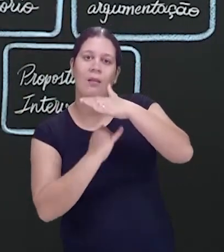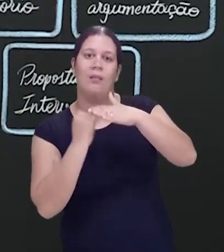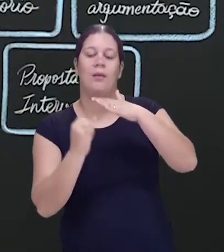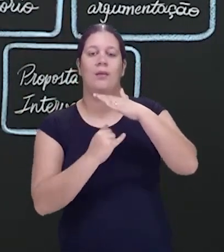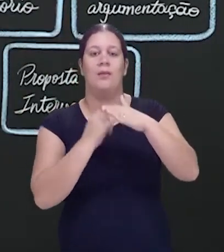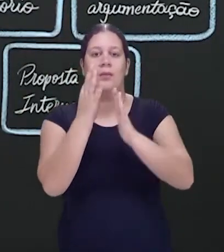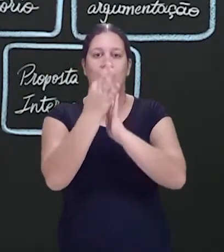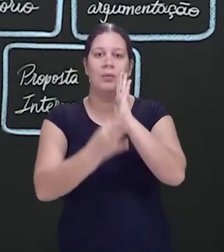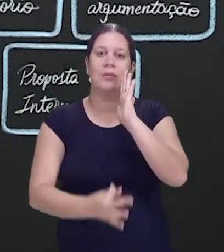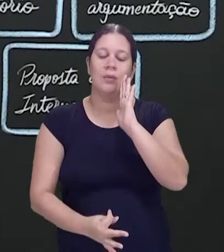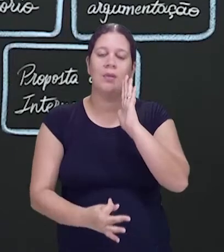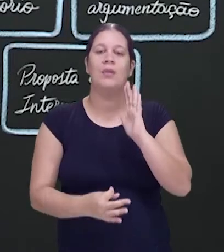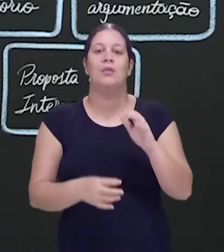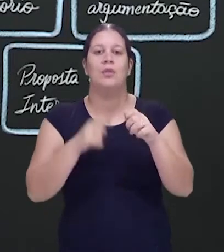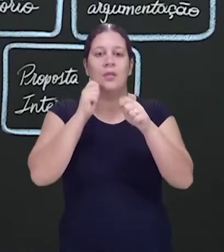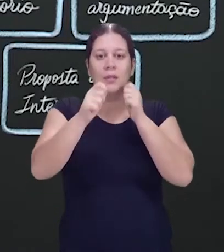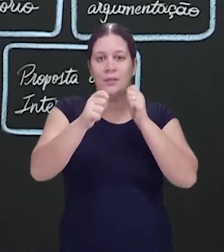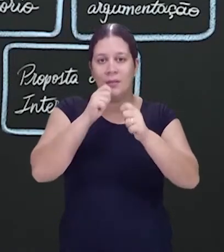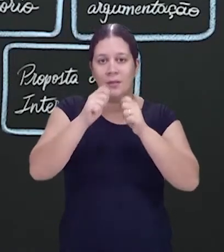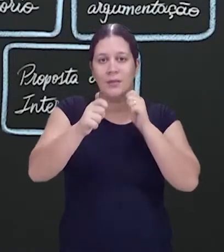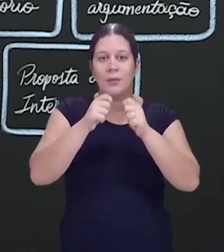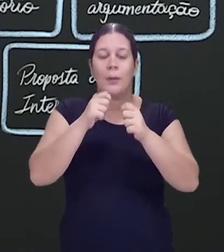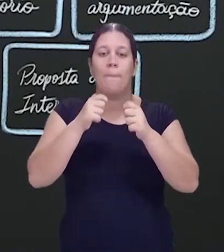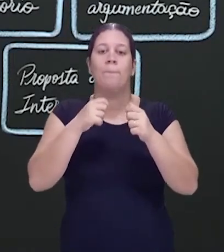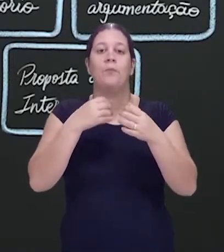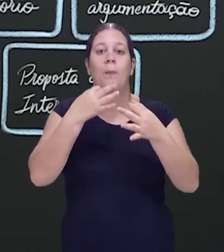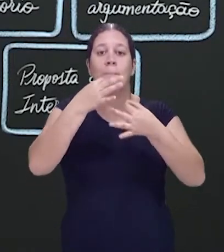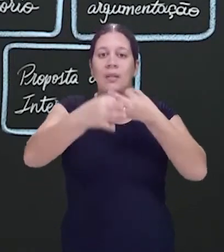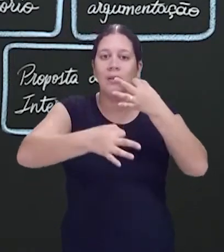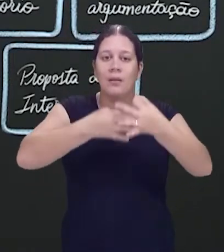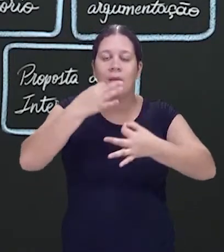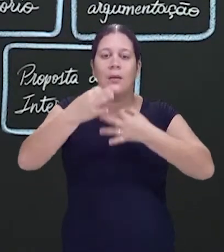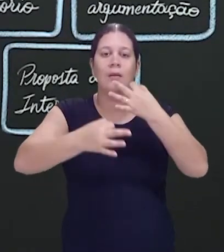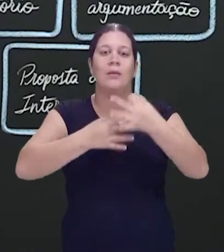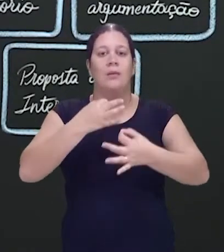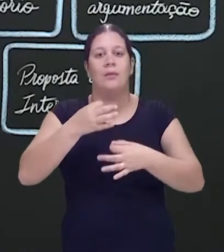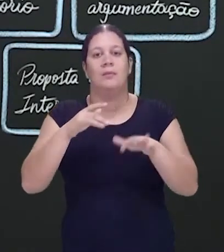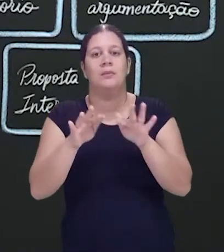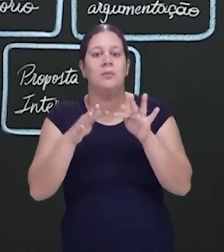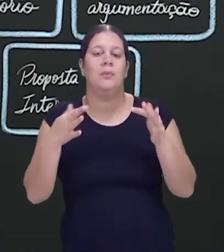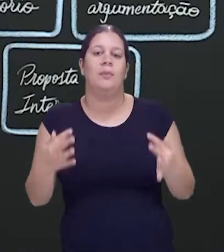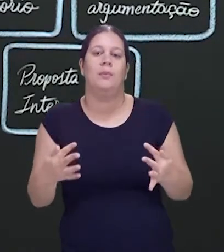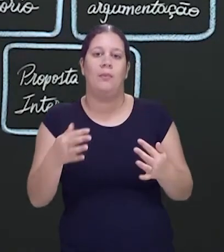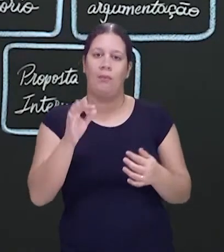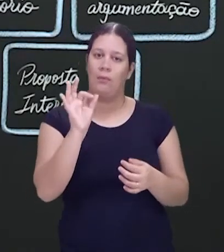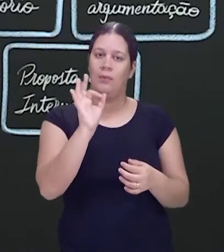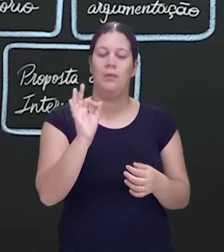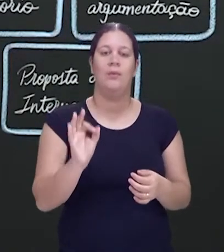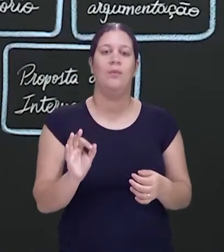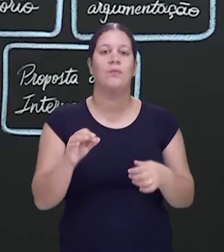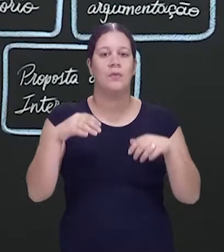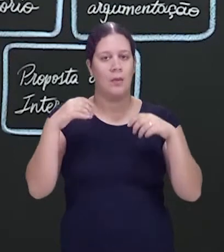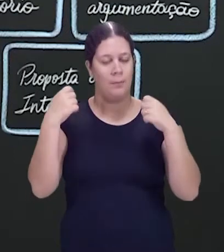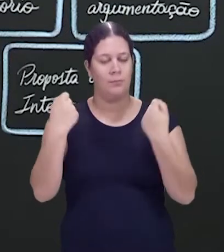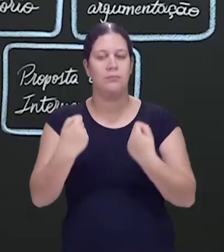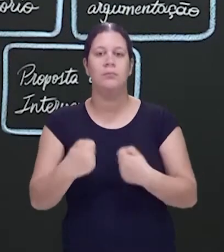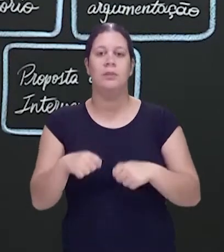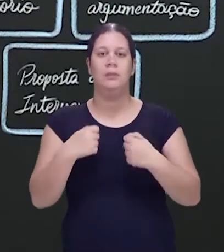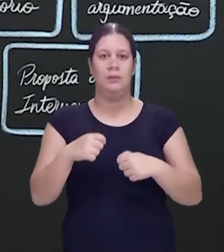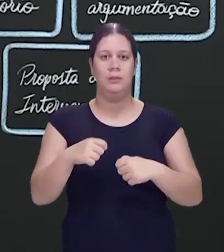mas que em um texto dissertativo argumentativo não vai valer você dar a sua opinião simplesmente aleatória. A sua opinião tem que